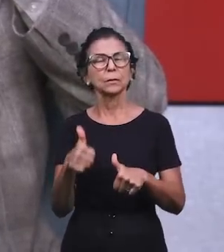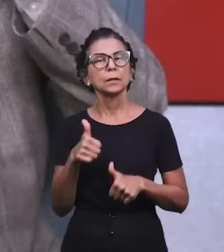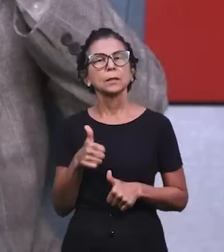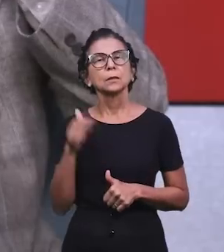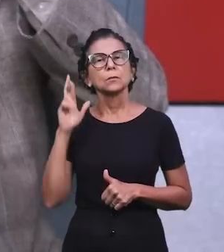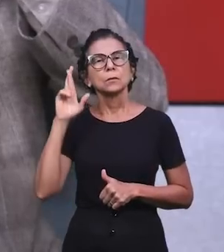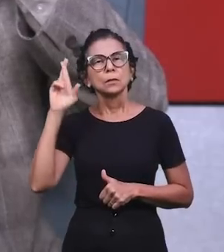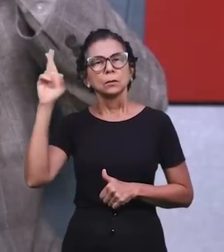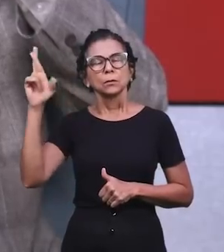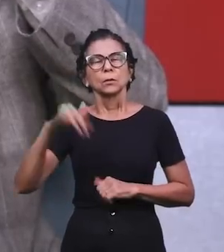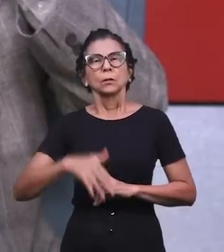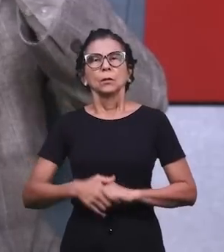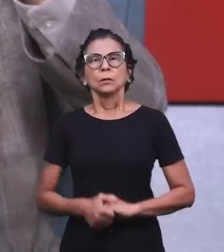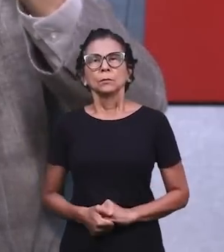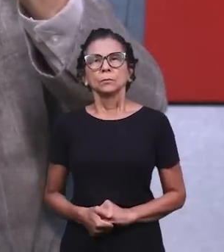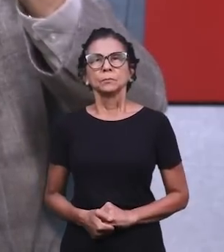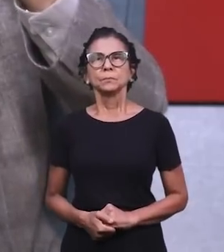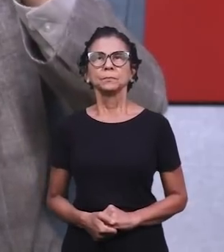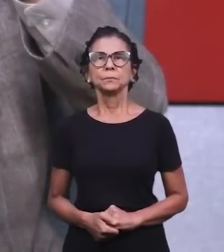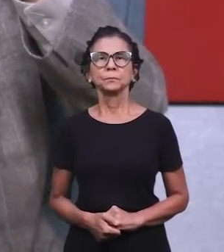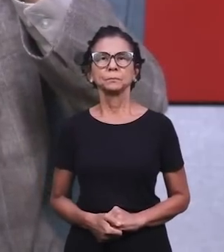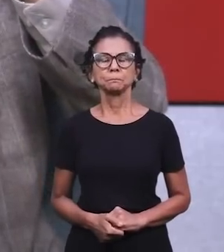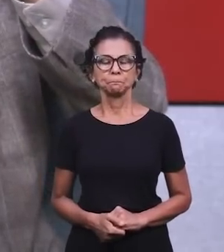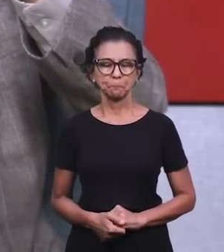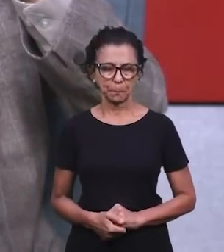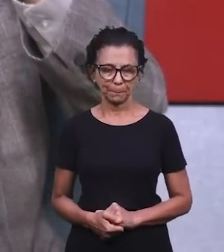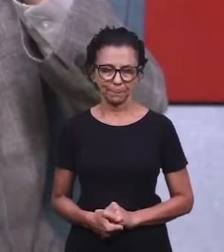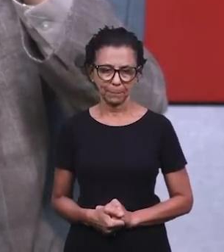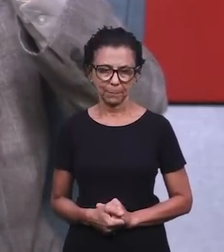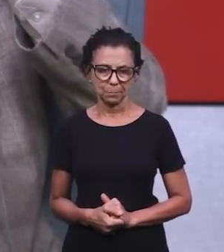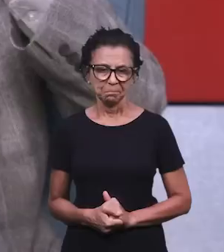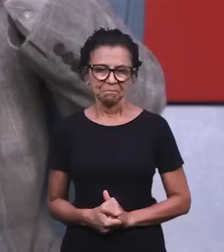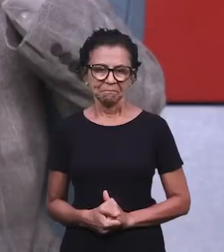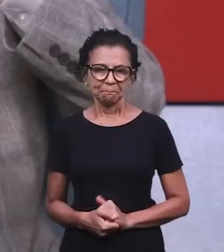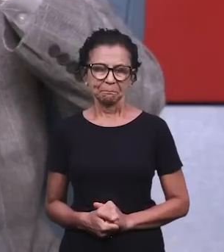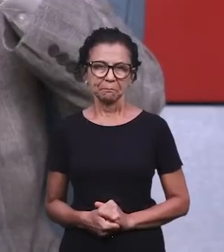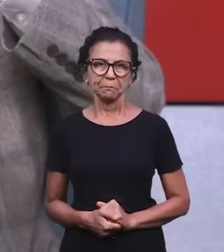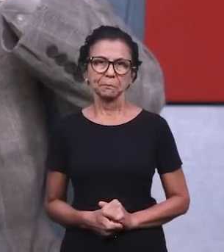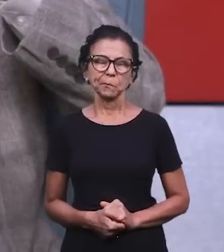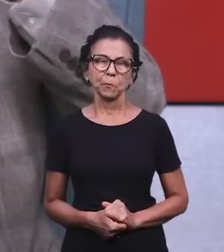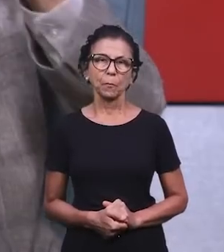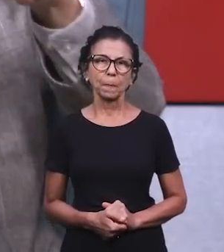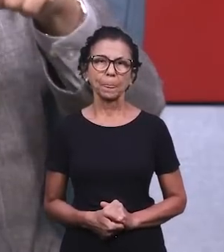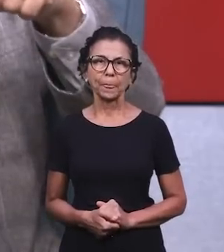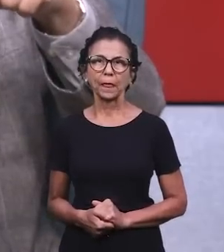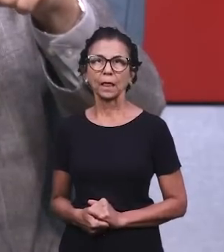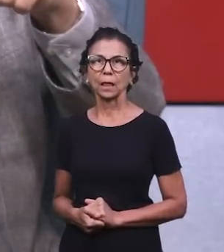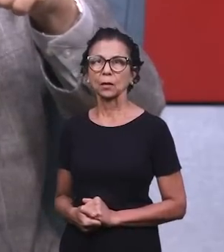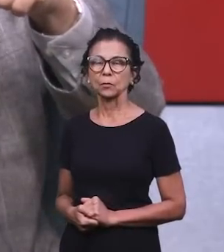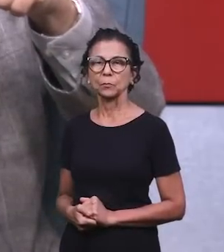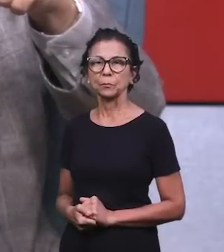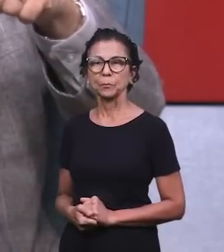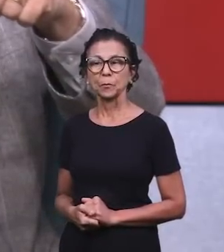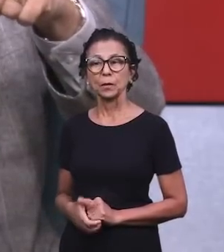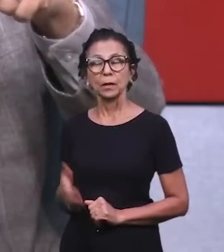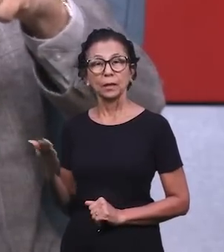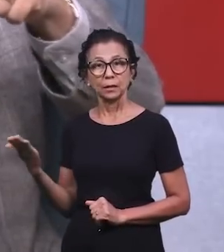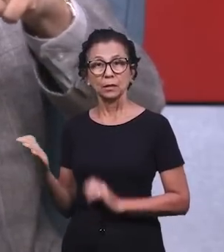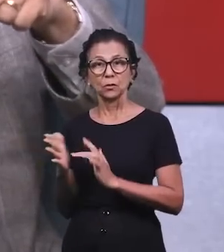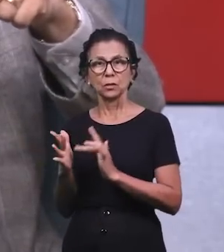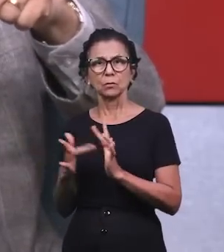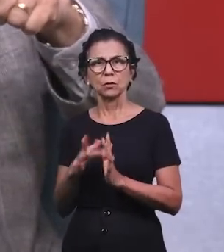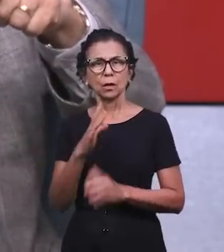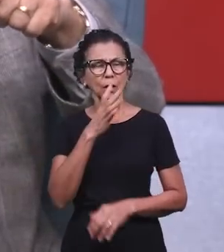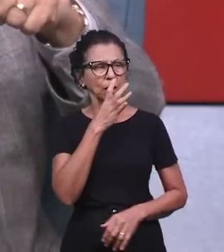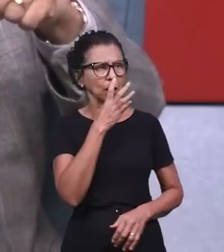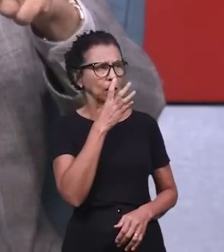como igreja. Então, e o Senhor se admirou, o Senhor faz menção, não